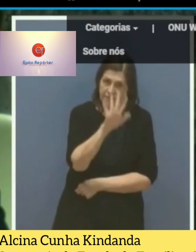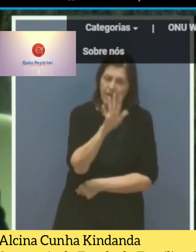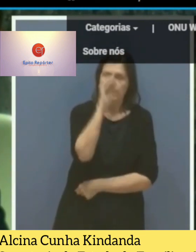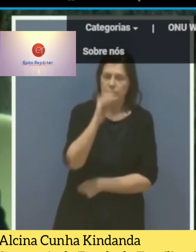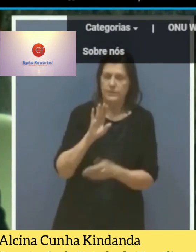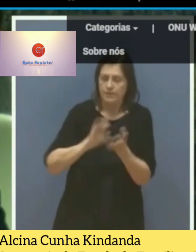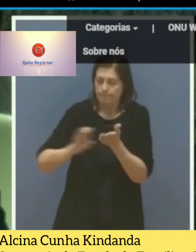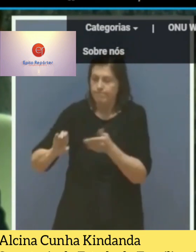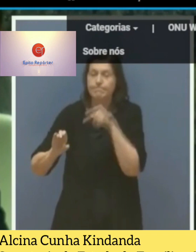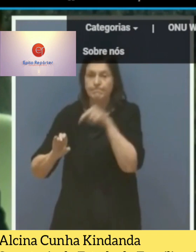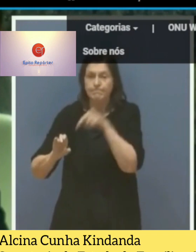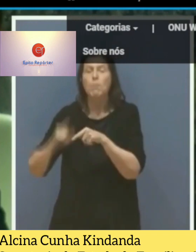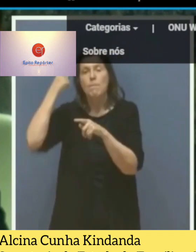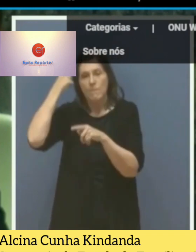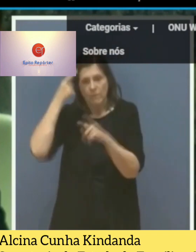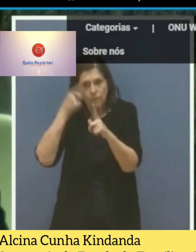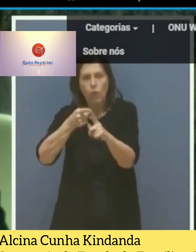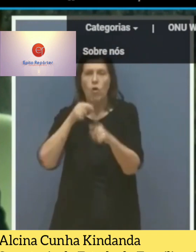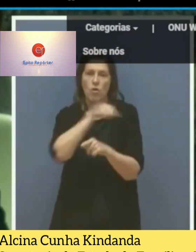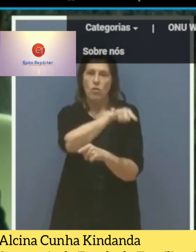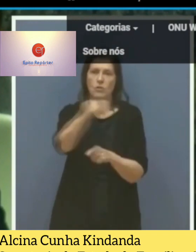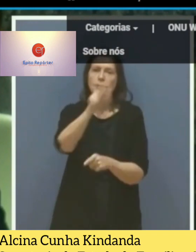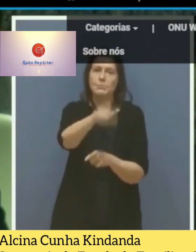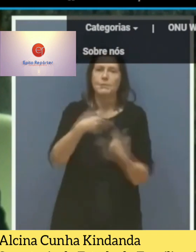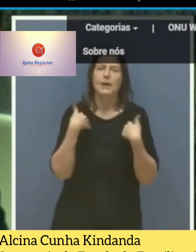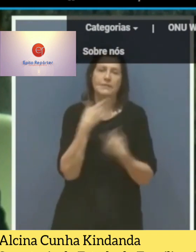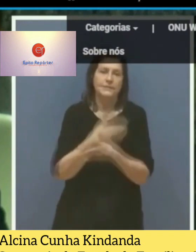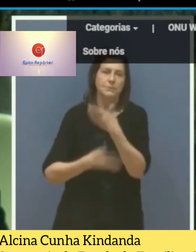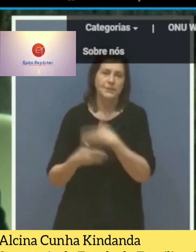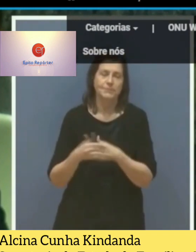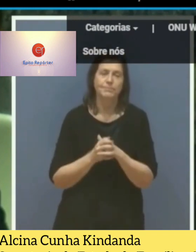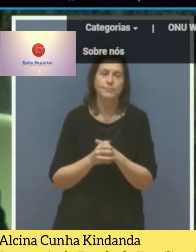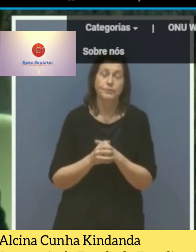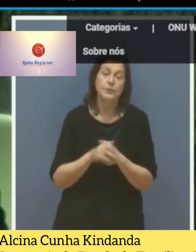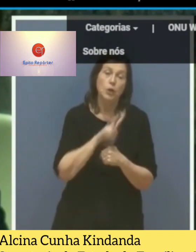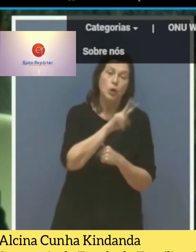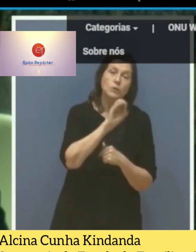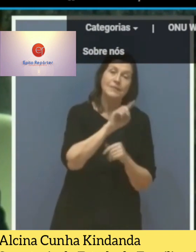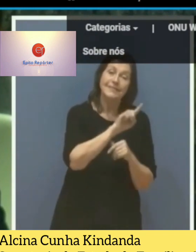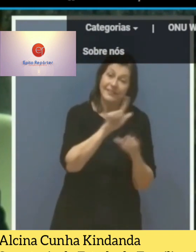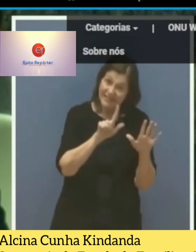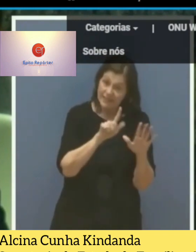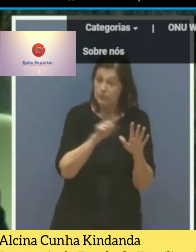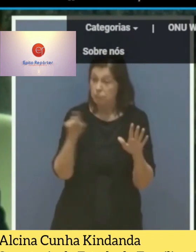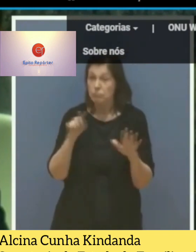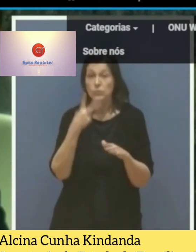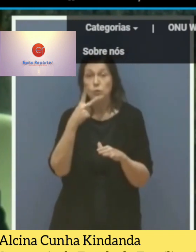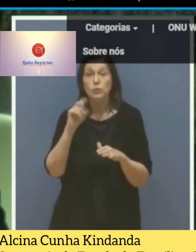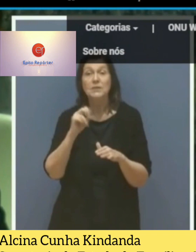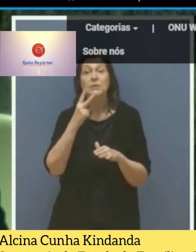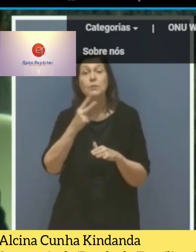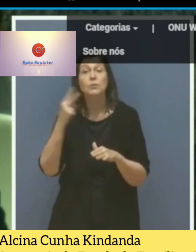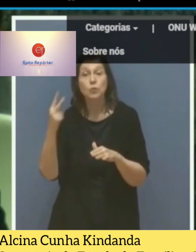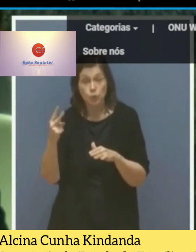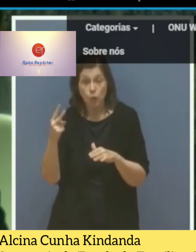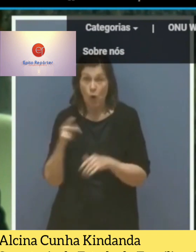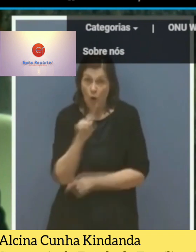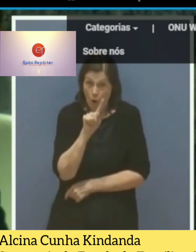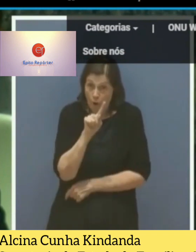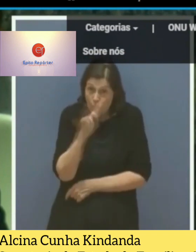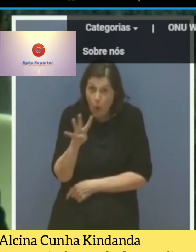nesta senda no período compreendido entre 2017 2022 foram construídas 14